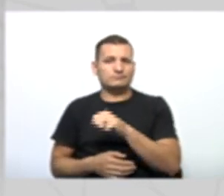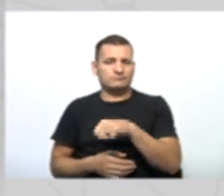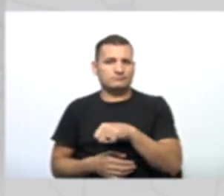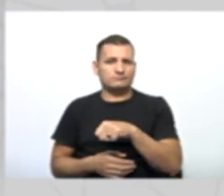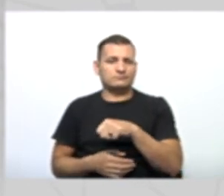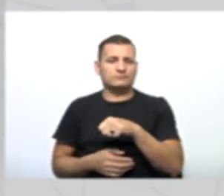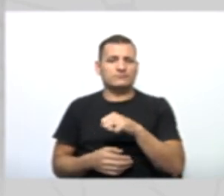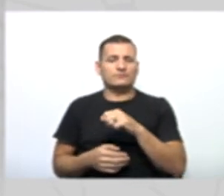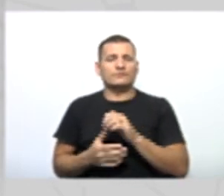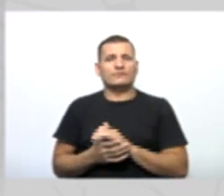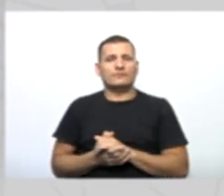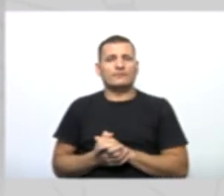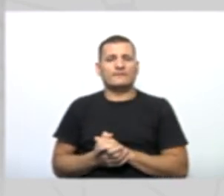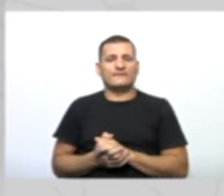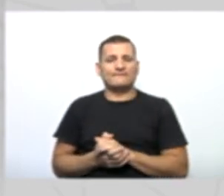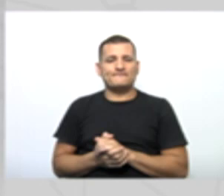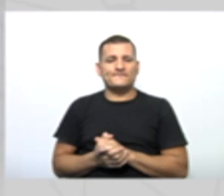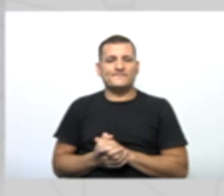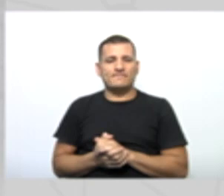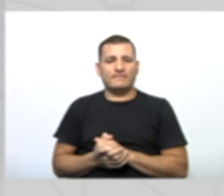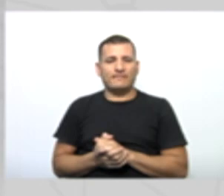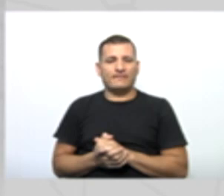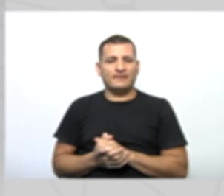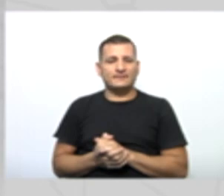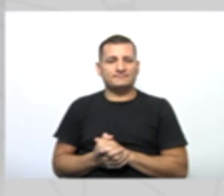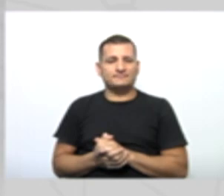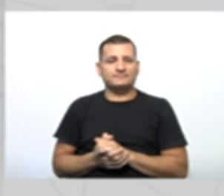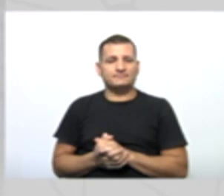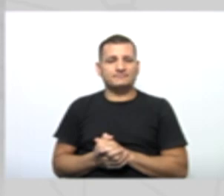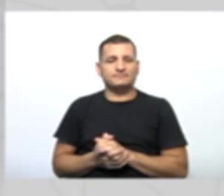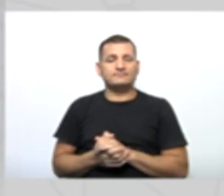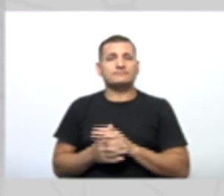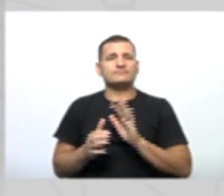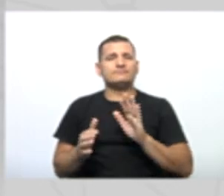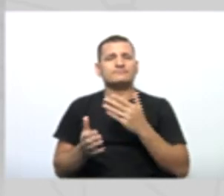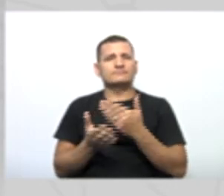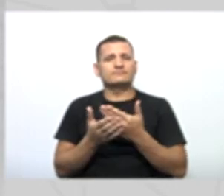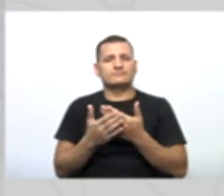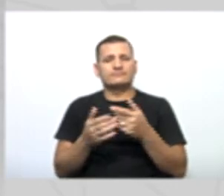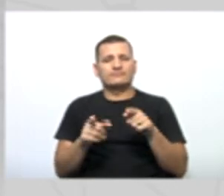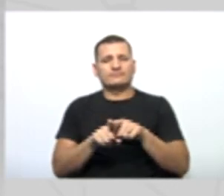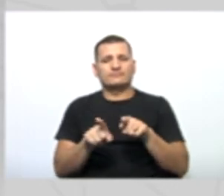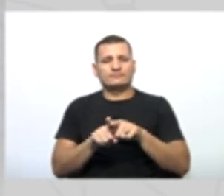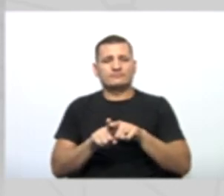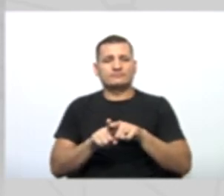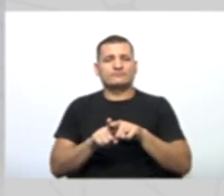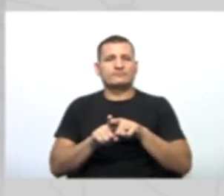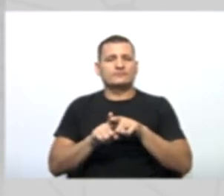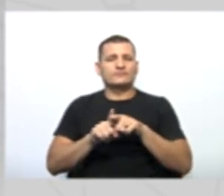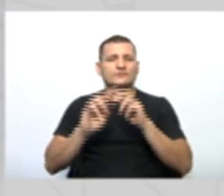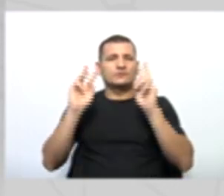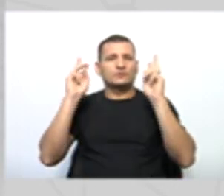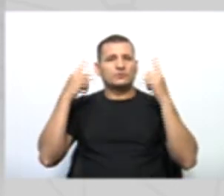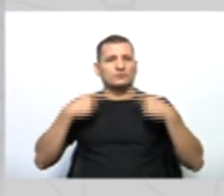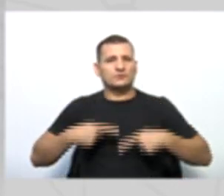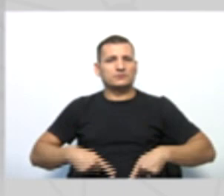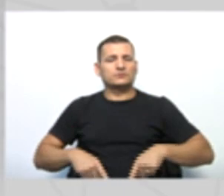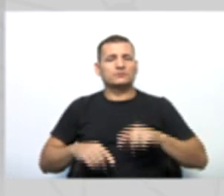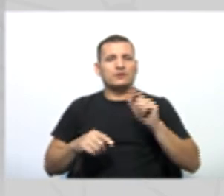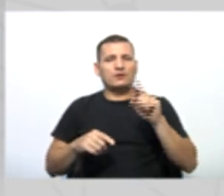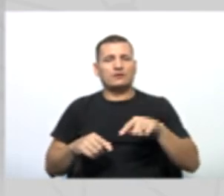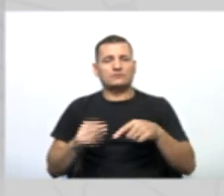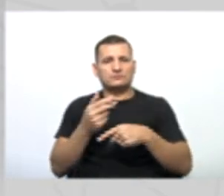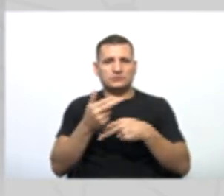forma livre. E por último, nós vimos que o ser humano é o objeto da nossa disciplina. A gente